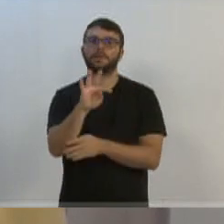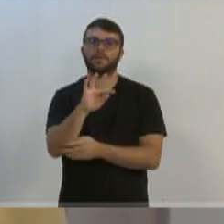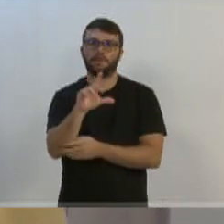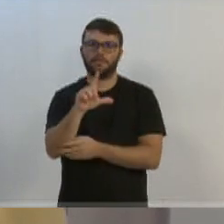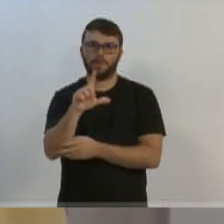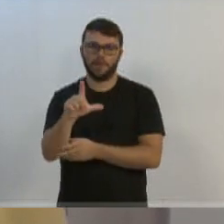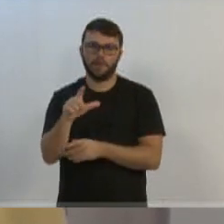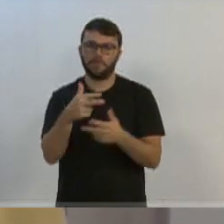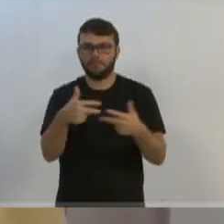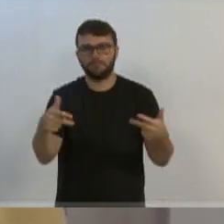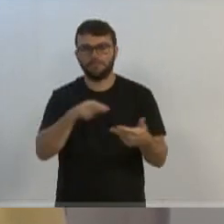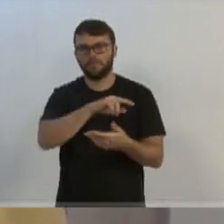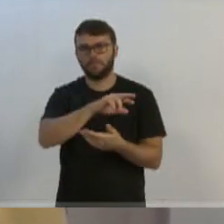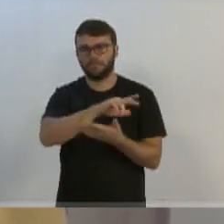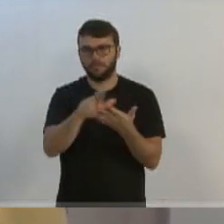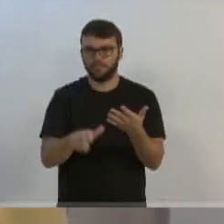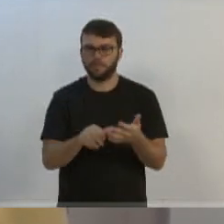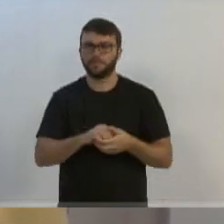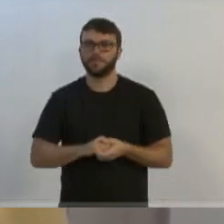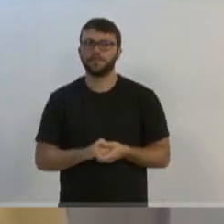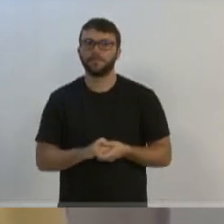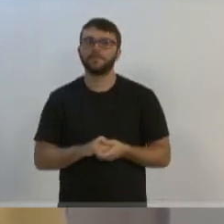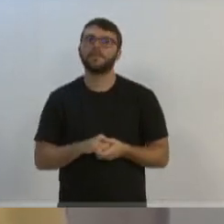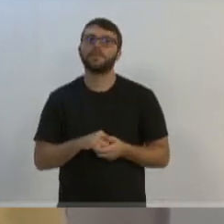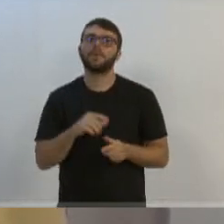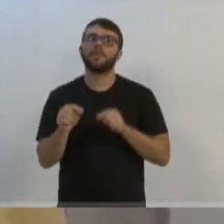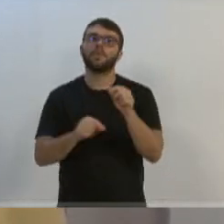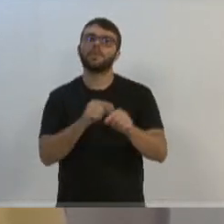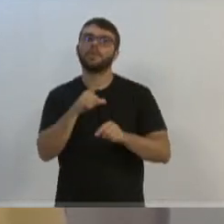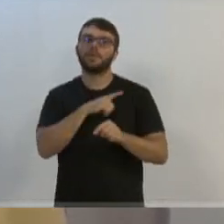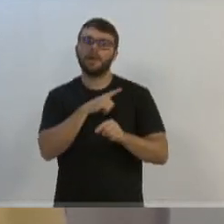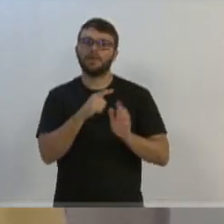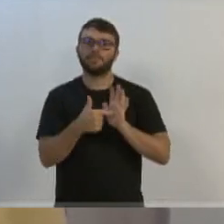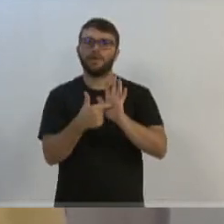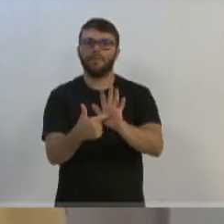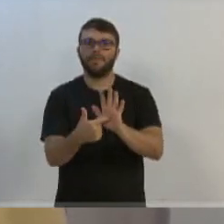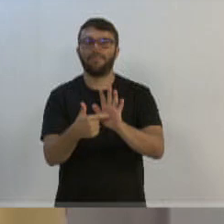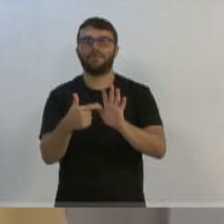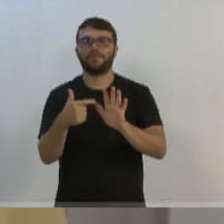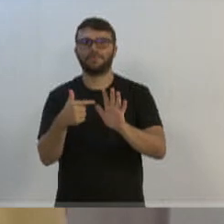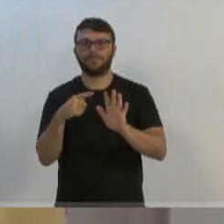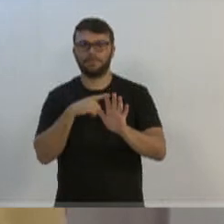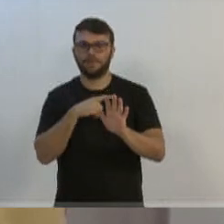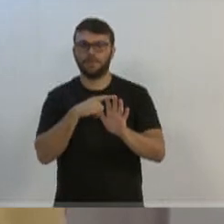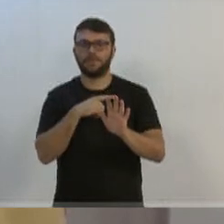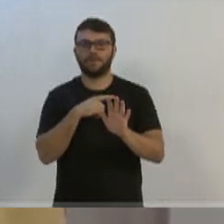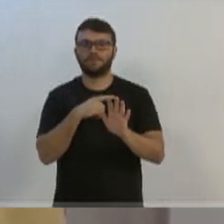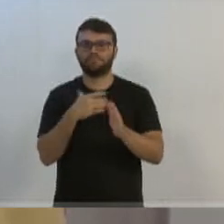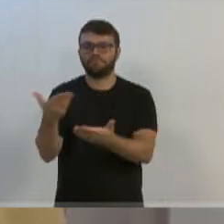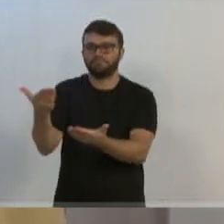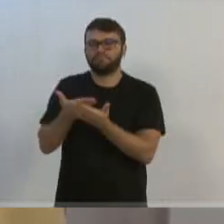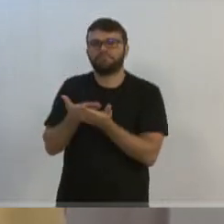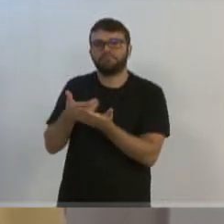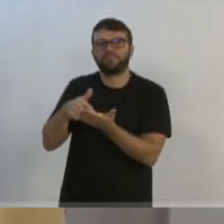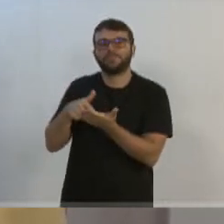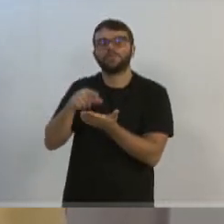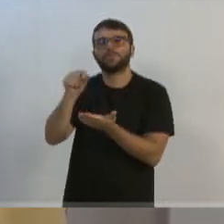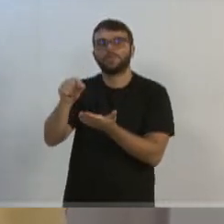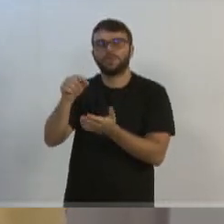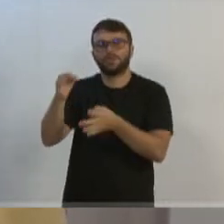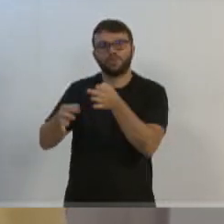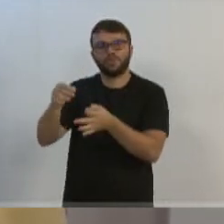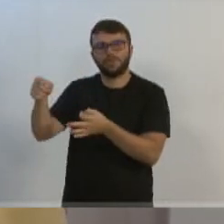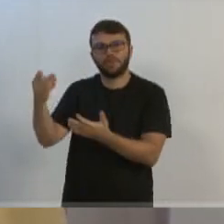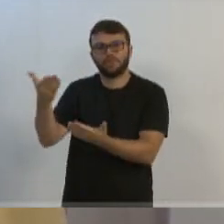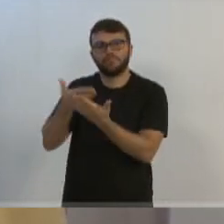canais de comunicação. Gostaria de destacar, primeiramente, que a gente tem um parecer jurídico, e esse parecer jurídico